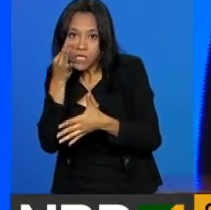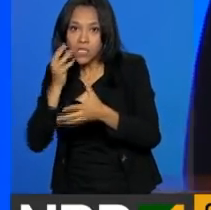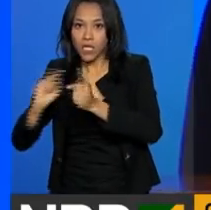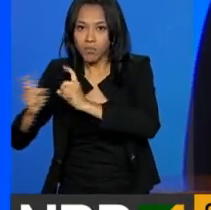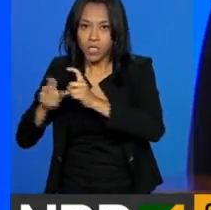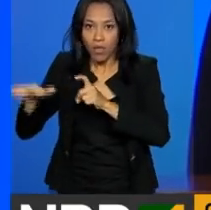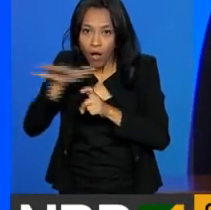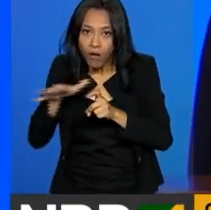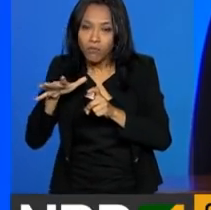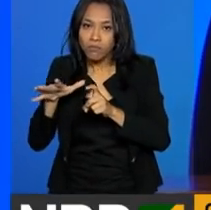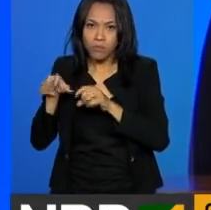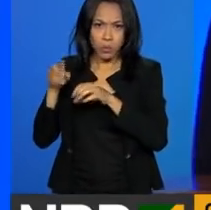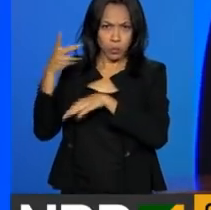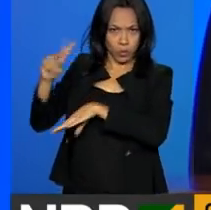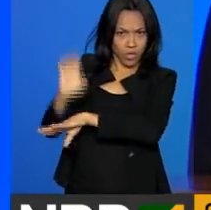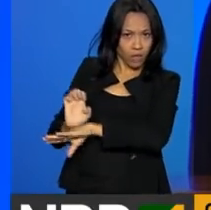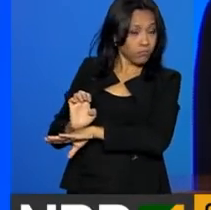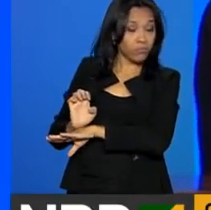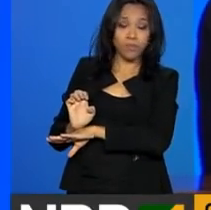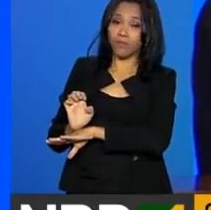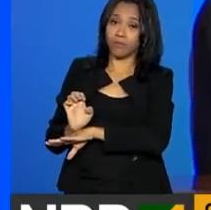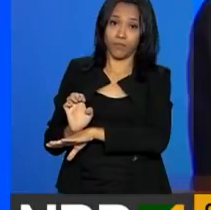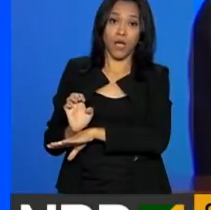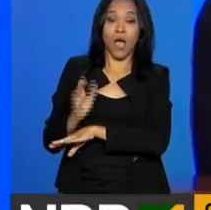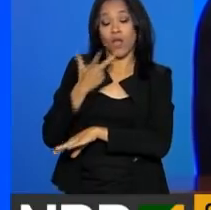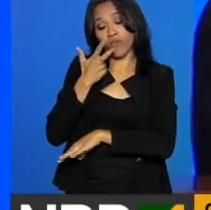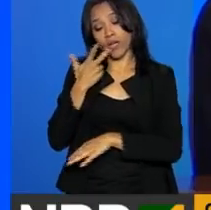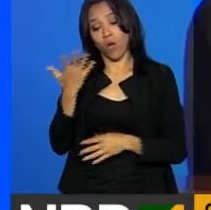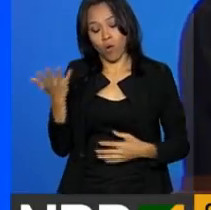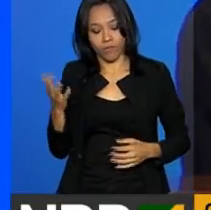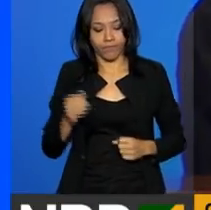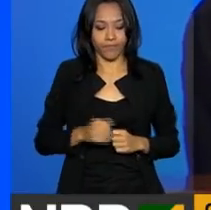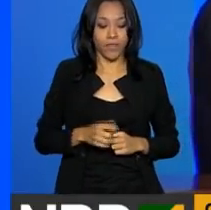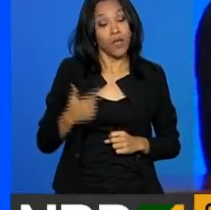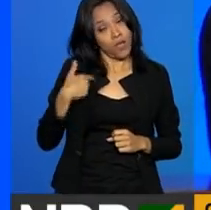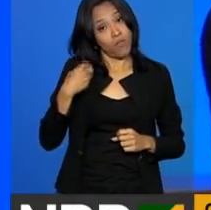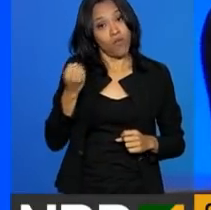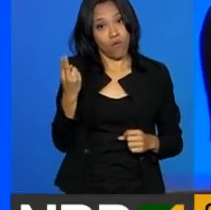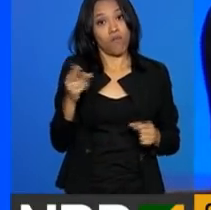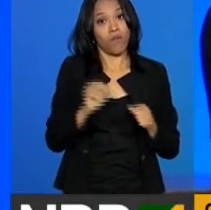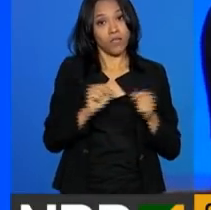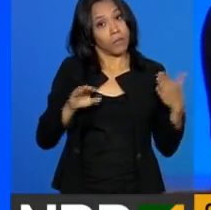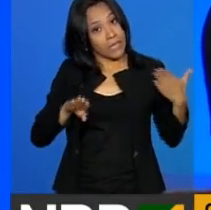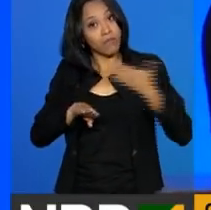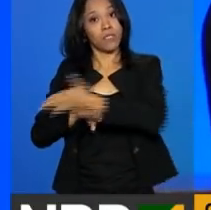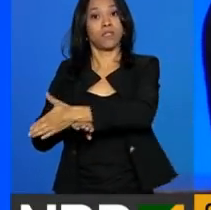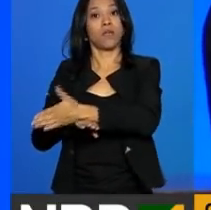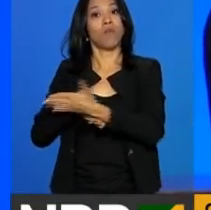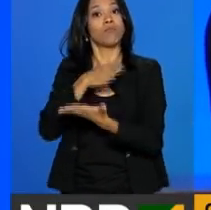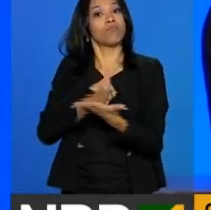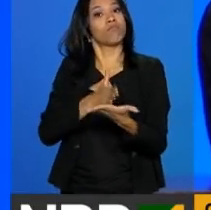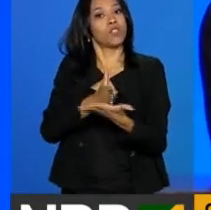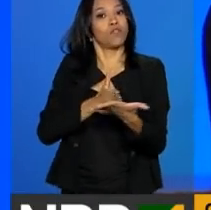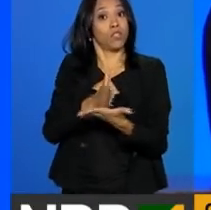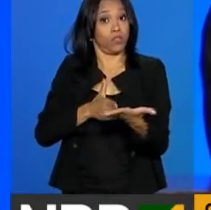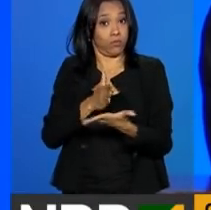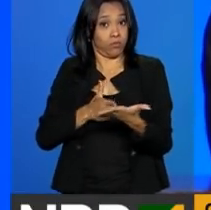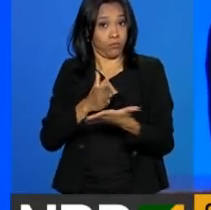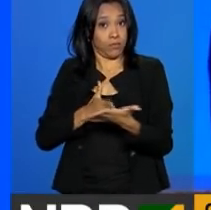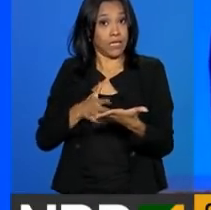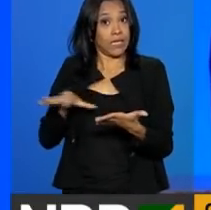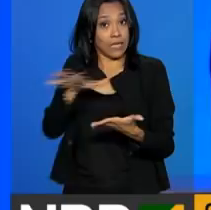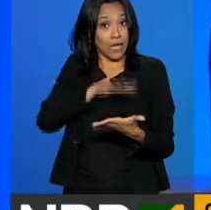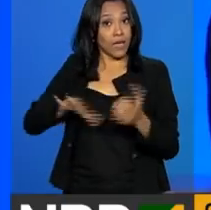da segurança pública e até num dado momento eu disse olha eu vou fazer uma intervenção segmentado na área de segurança pública